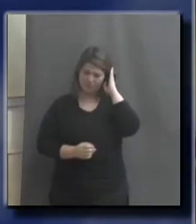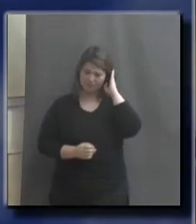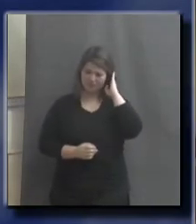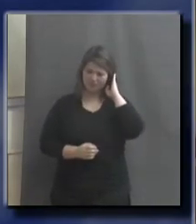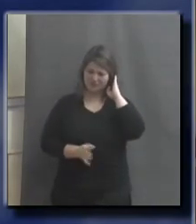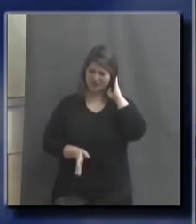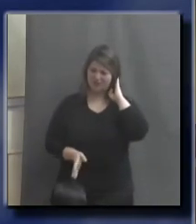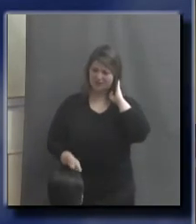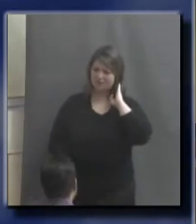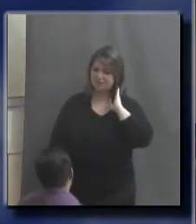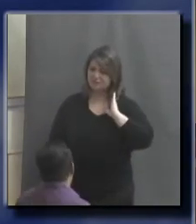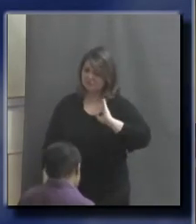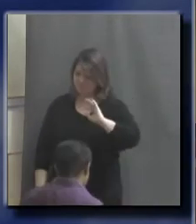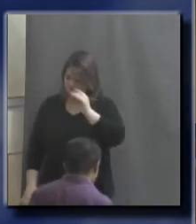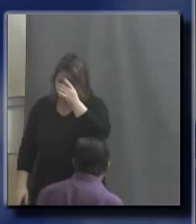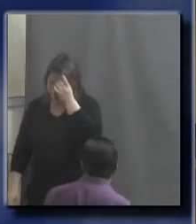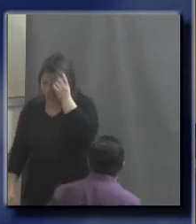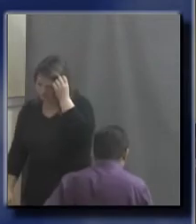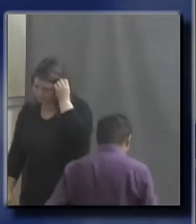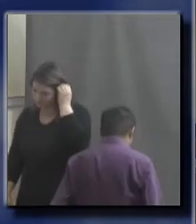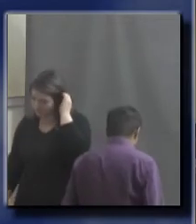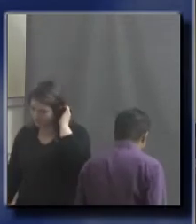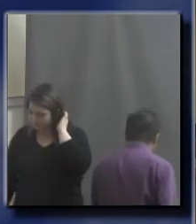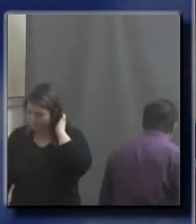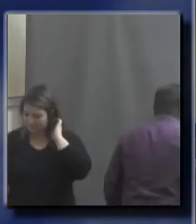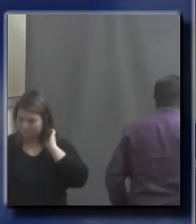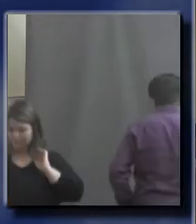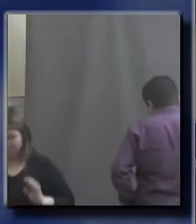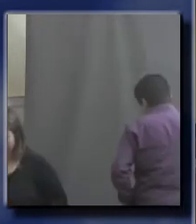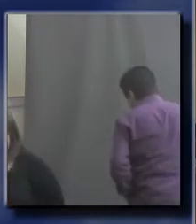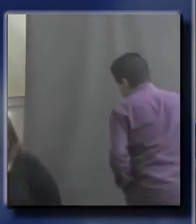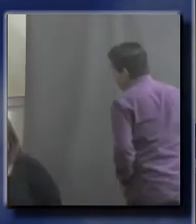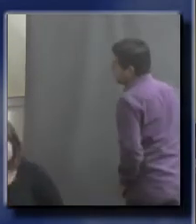Bom, bom dia a todas e todos.